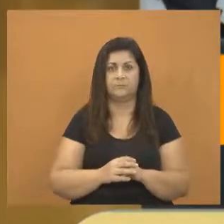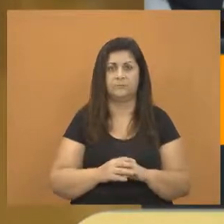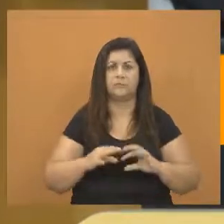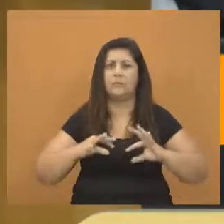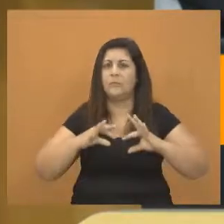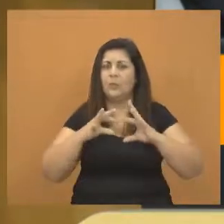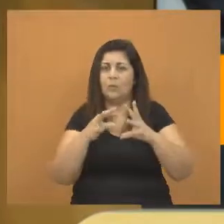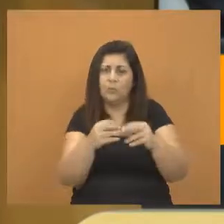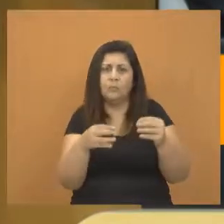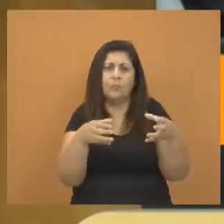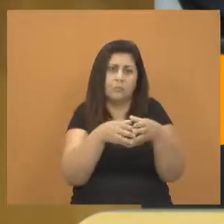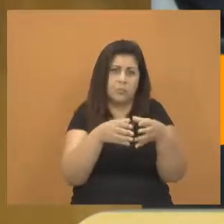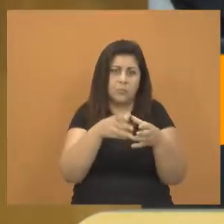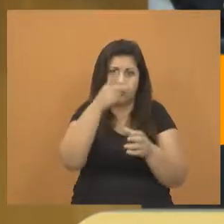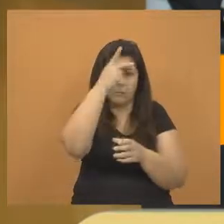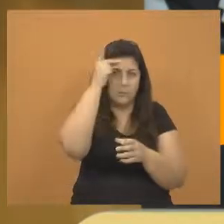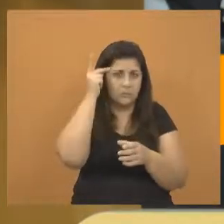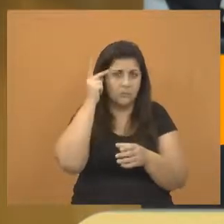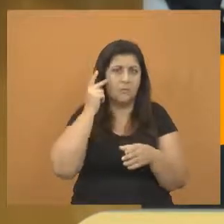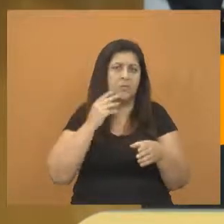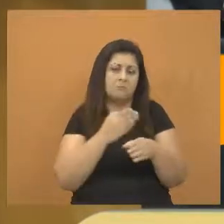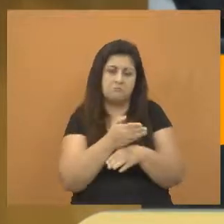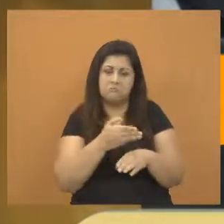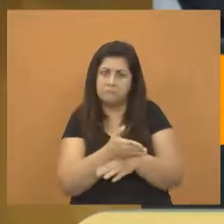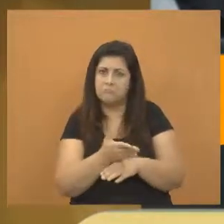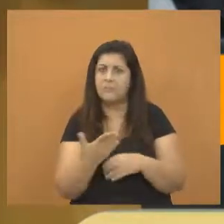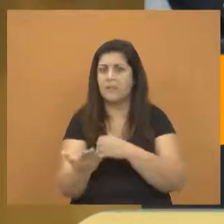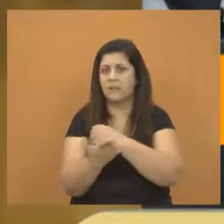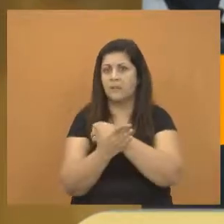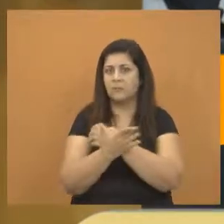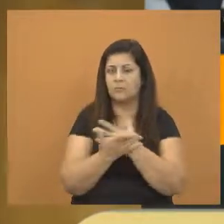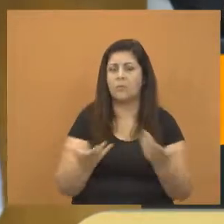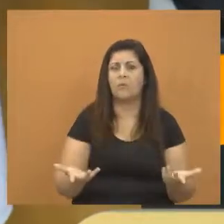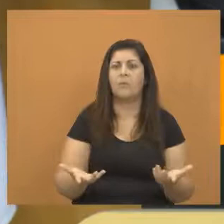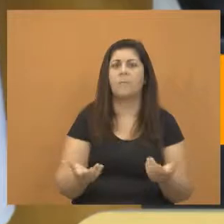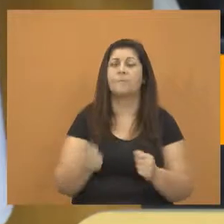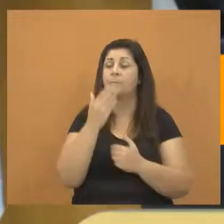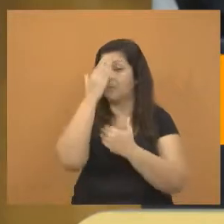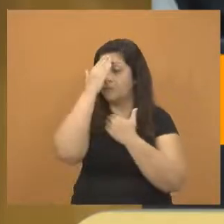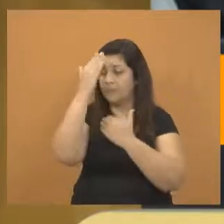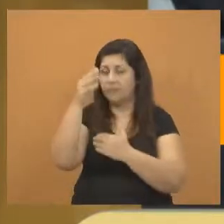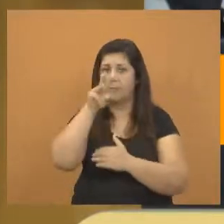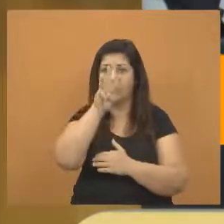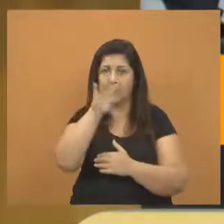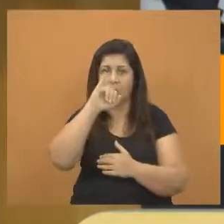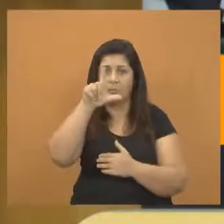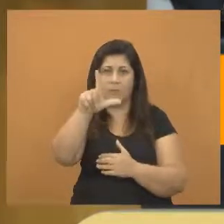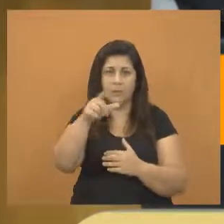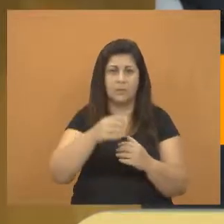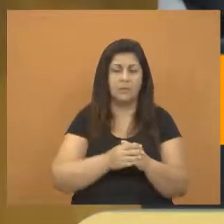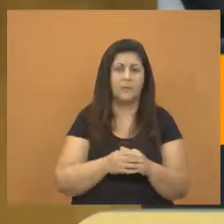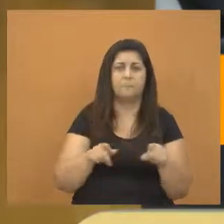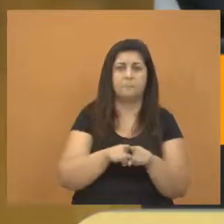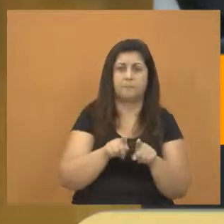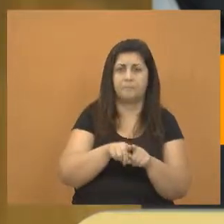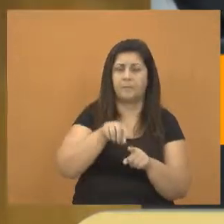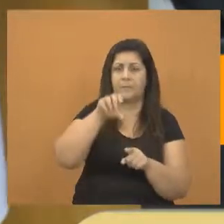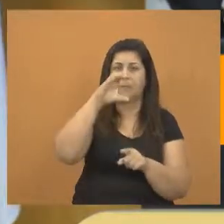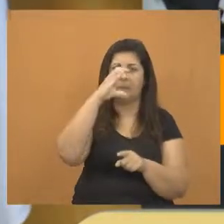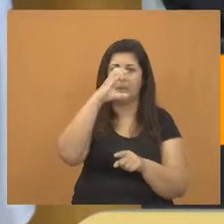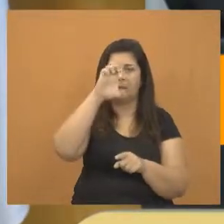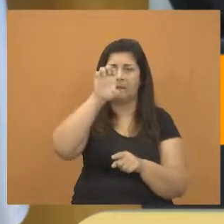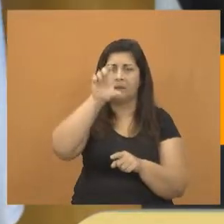toda a equipe que fez parte desse projeto, agradecer ao Will, que está aqui presente, ao Celso Florencio, secretário de